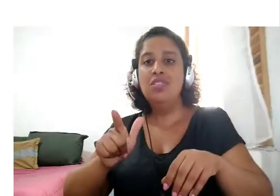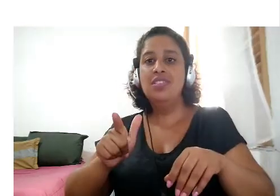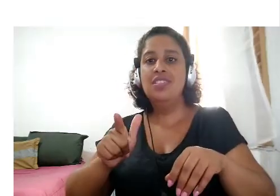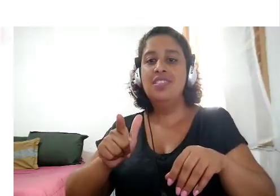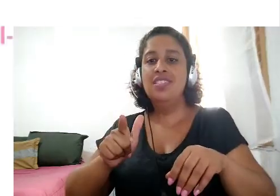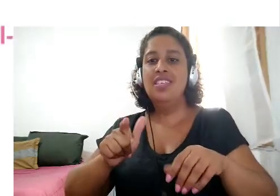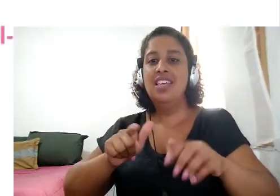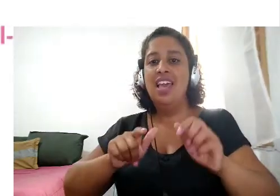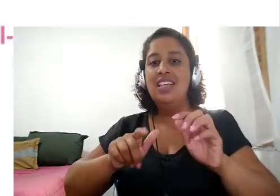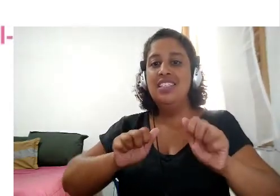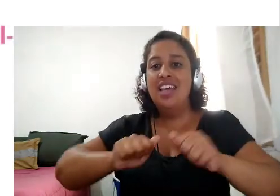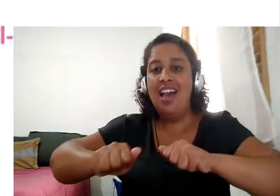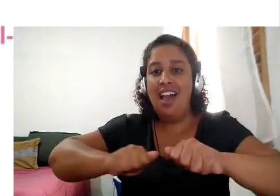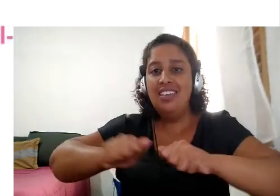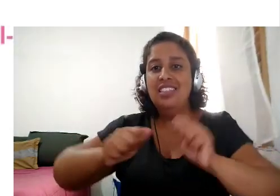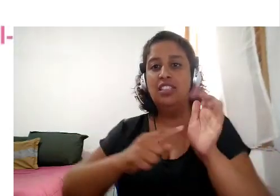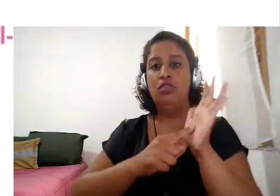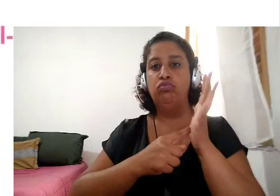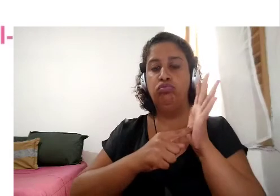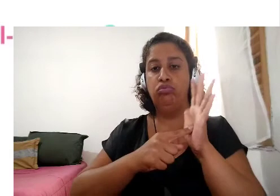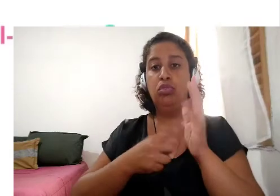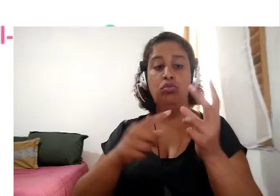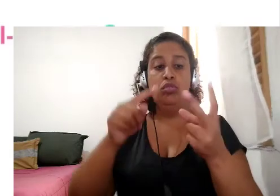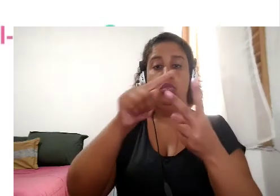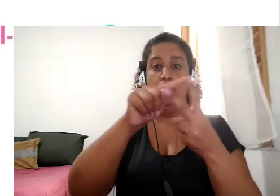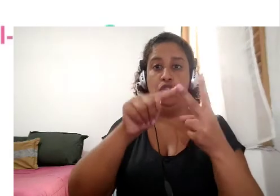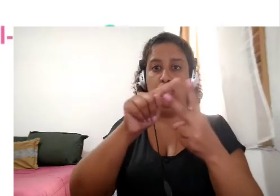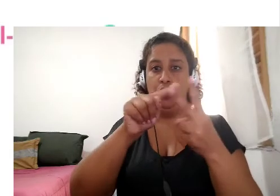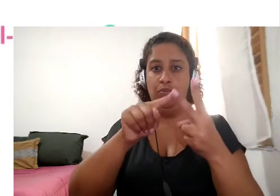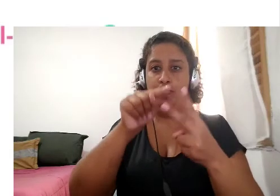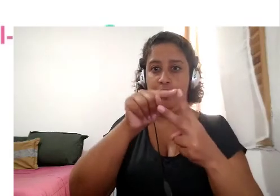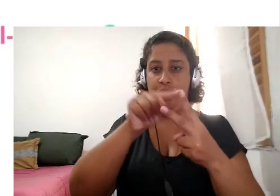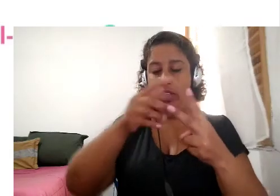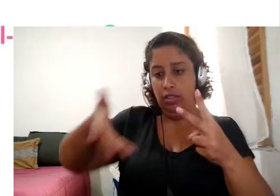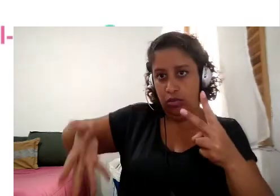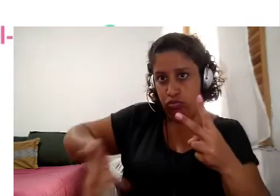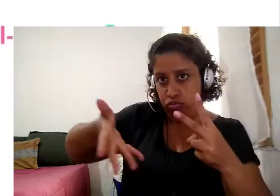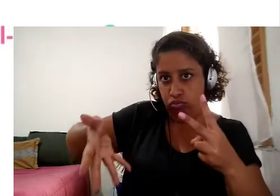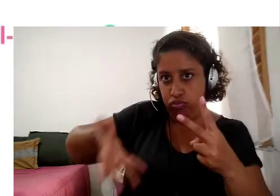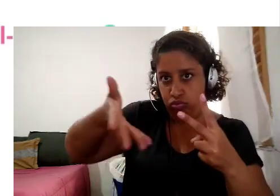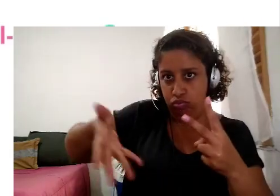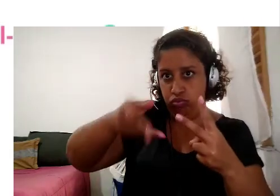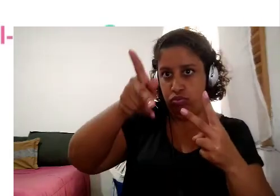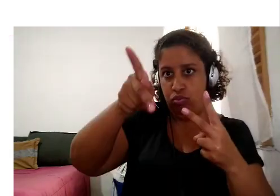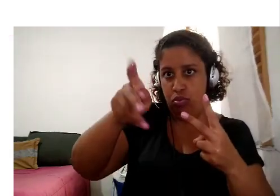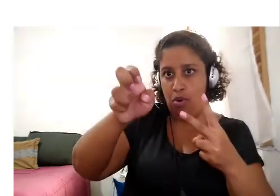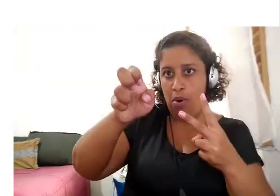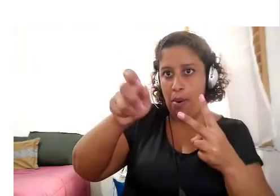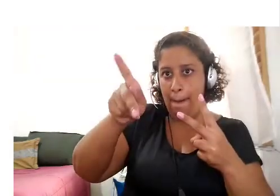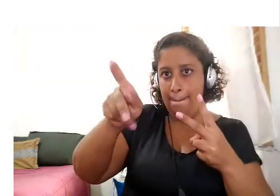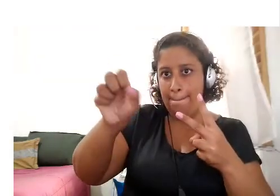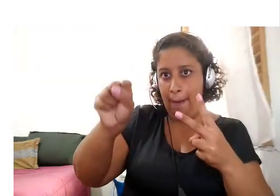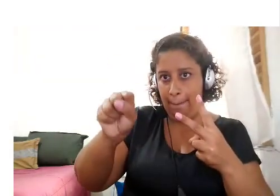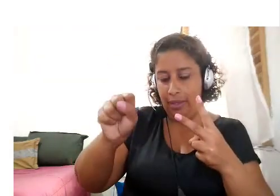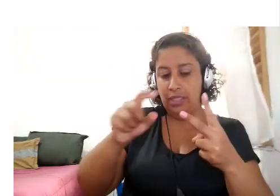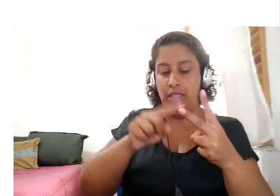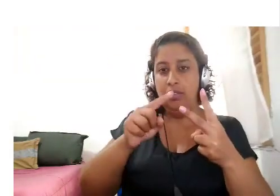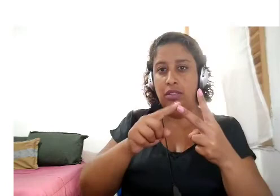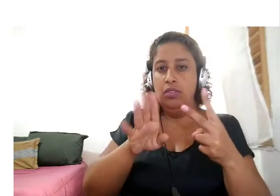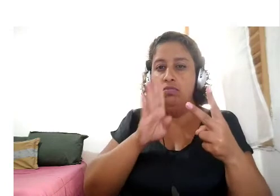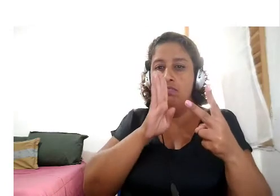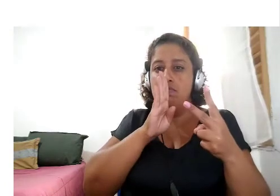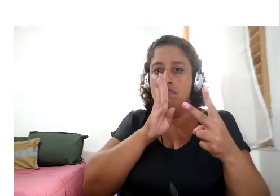intracelular, enquanto os de íon sódio, cálcio e cloreto são maiores no meio extracelular. Essa diferença de